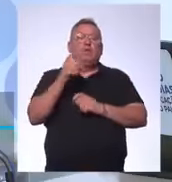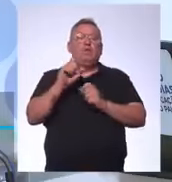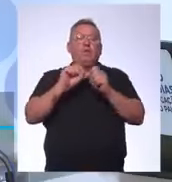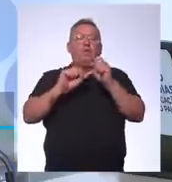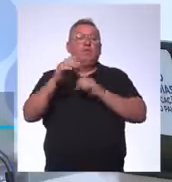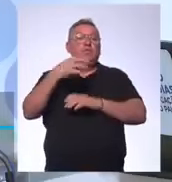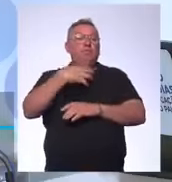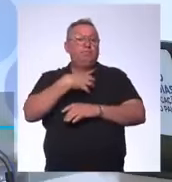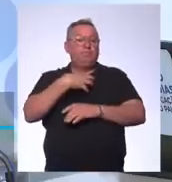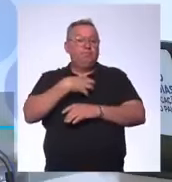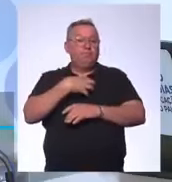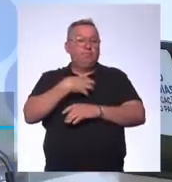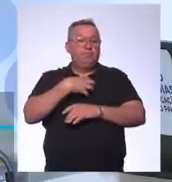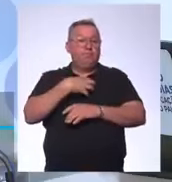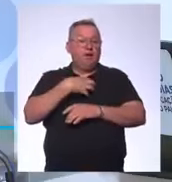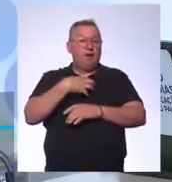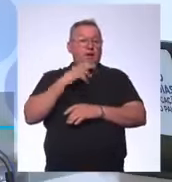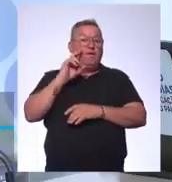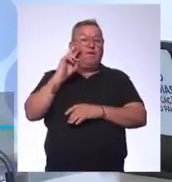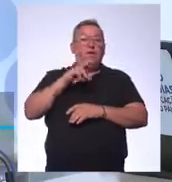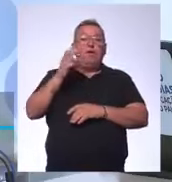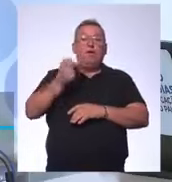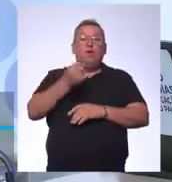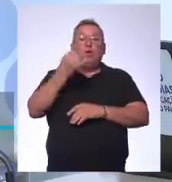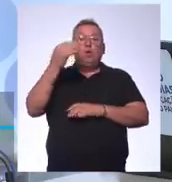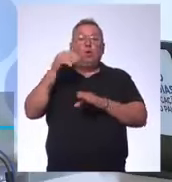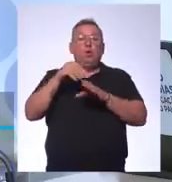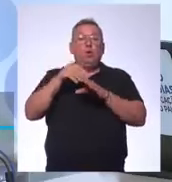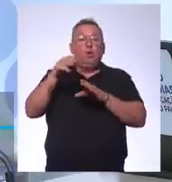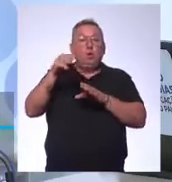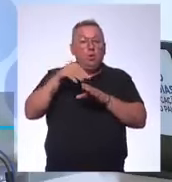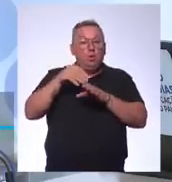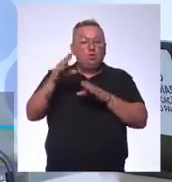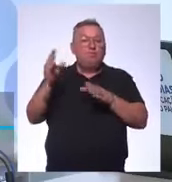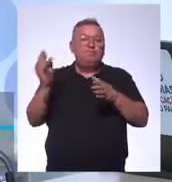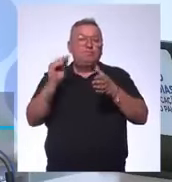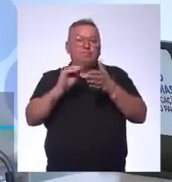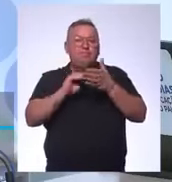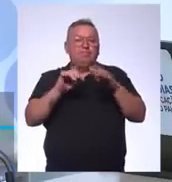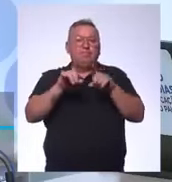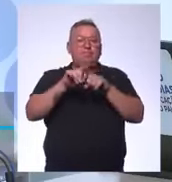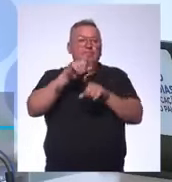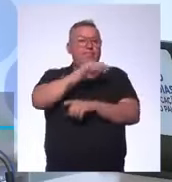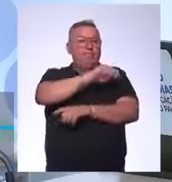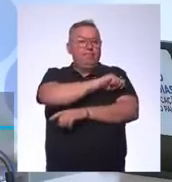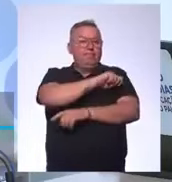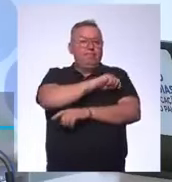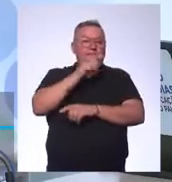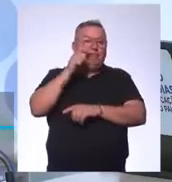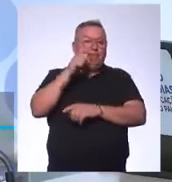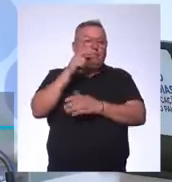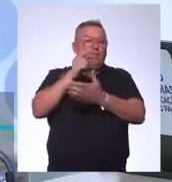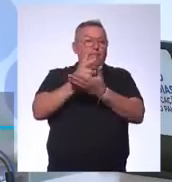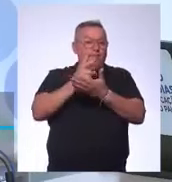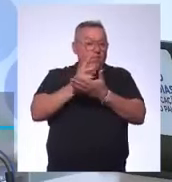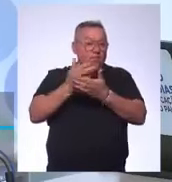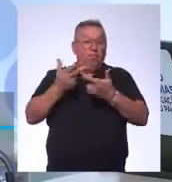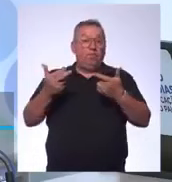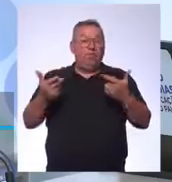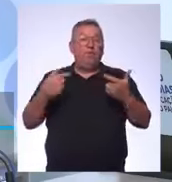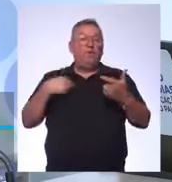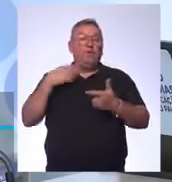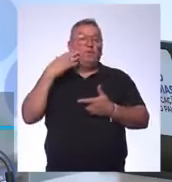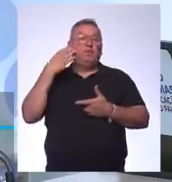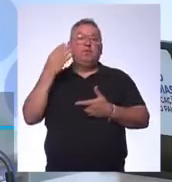sua forma, vejam quantas dicas vocês estão colocando. E os alunos que estão vendo aí, a mesma coisa, tá? Eu sei que